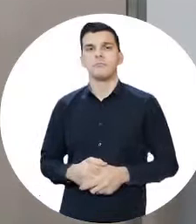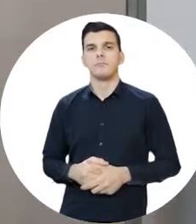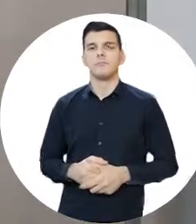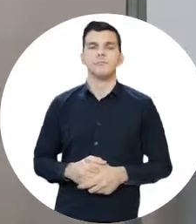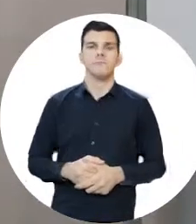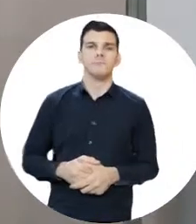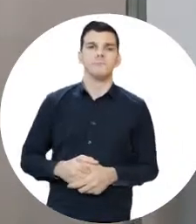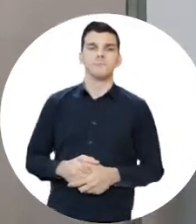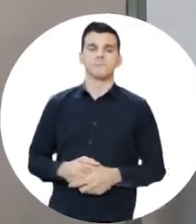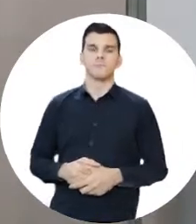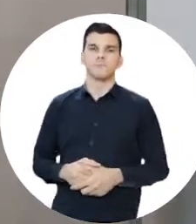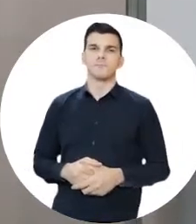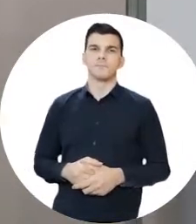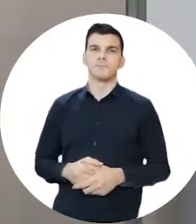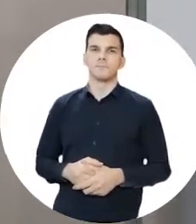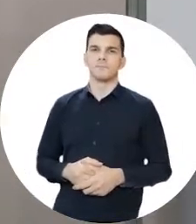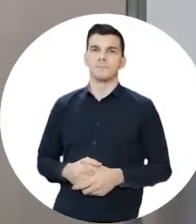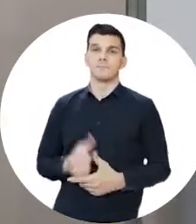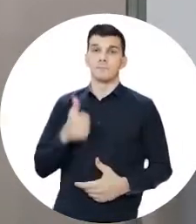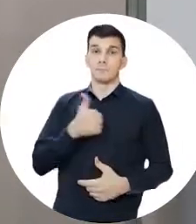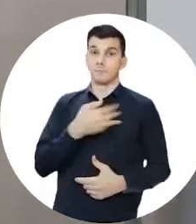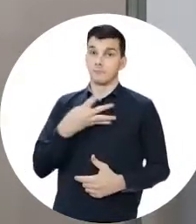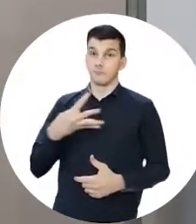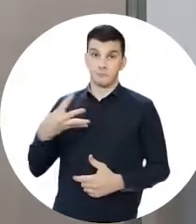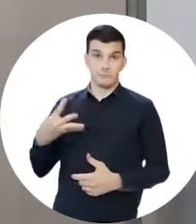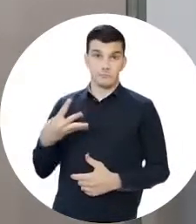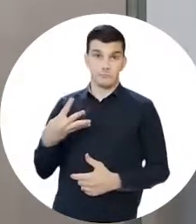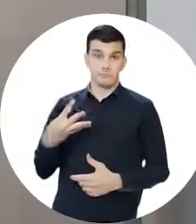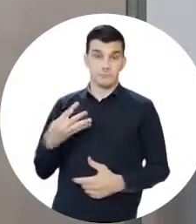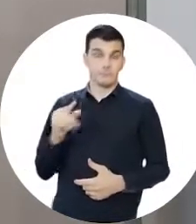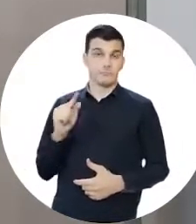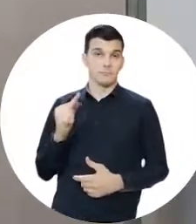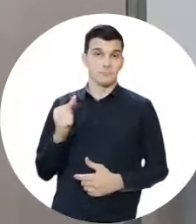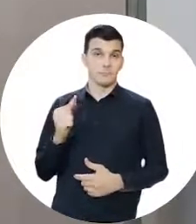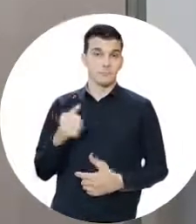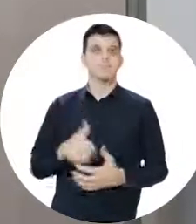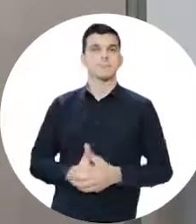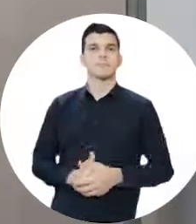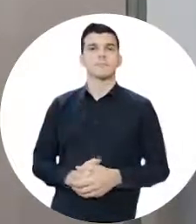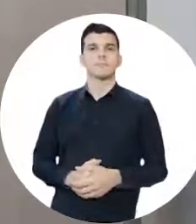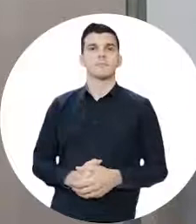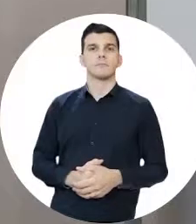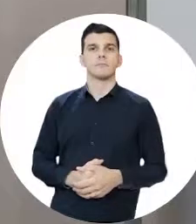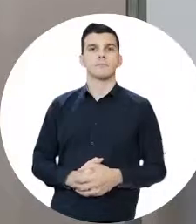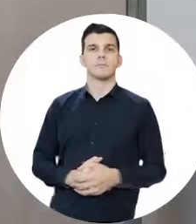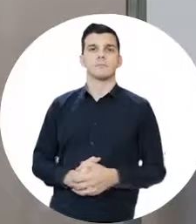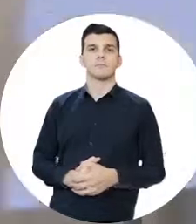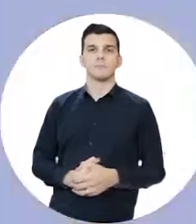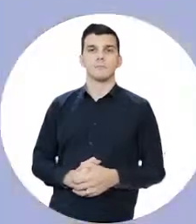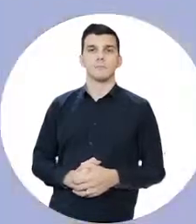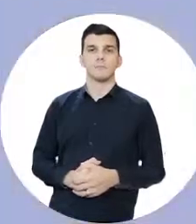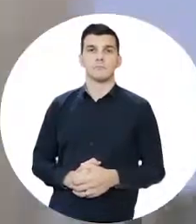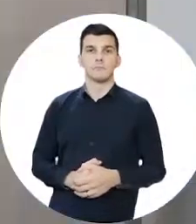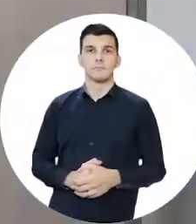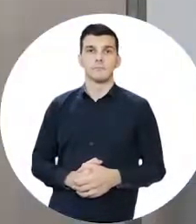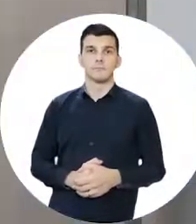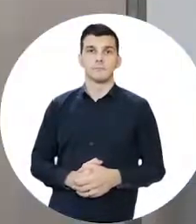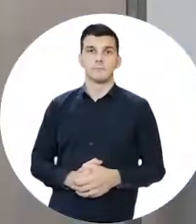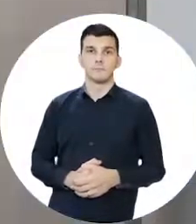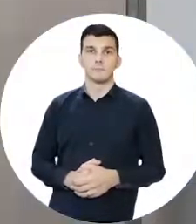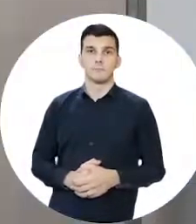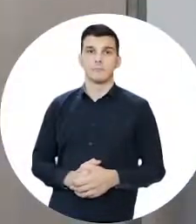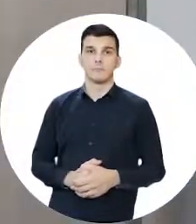744 menos 600. 144 gramas. Quem é o meu soluto? Não é o NaOH? De